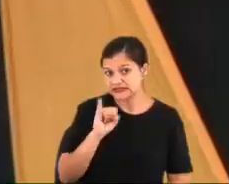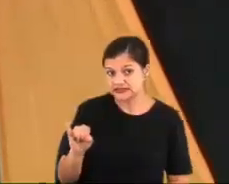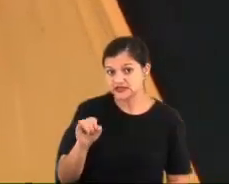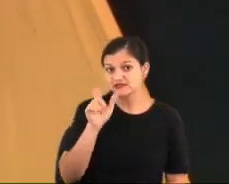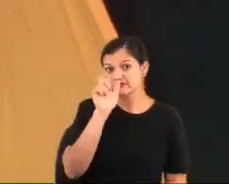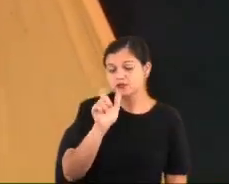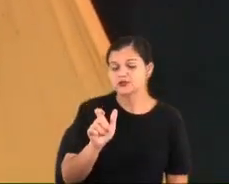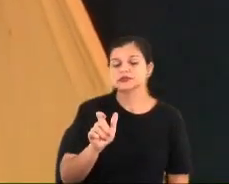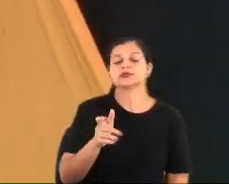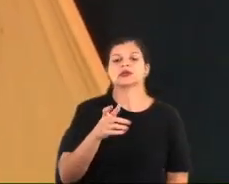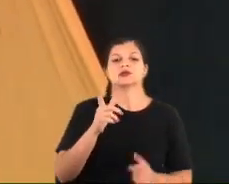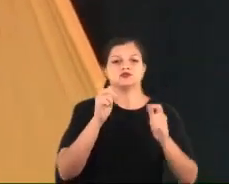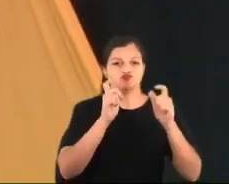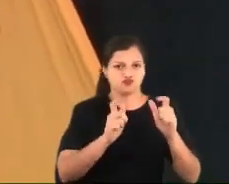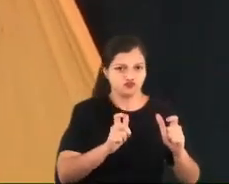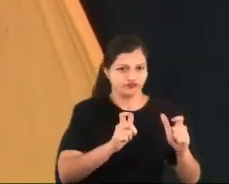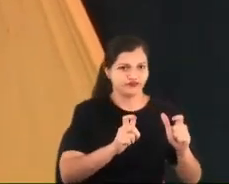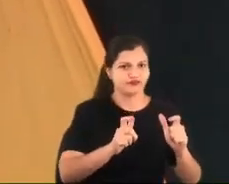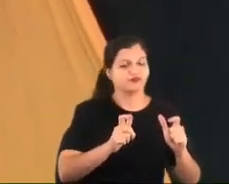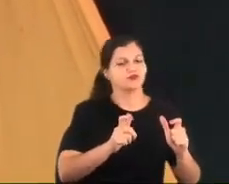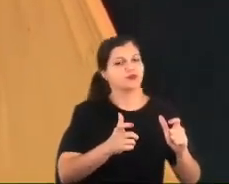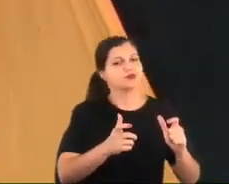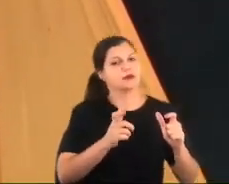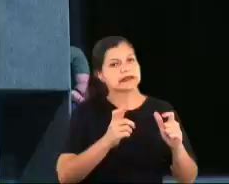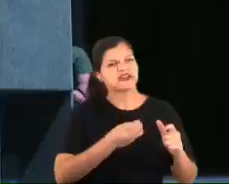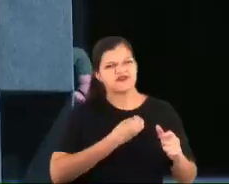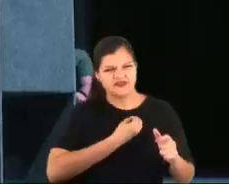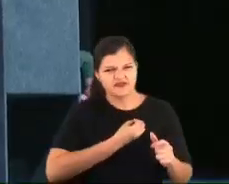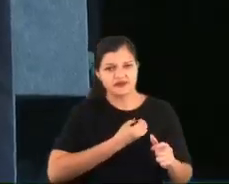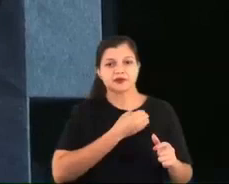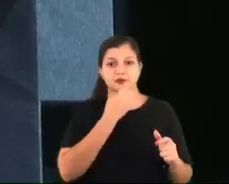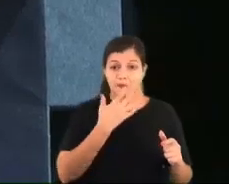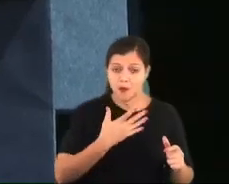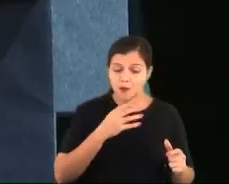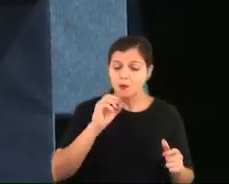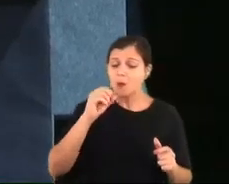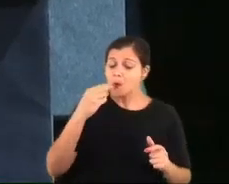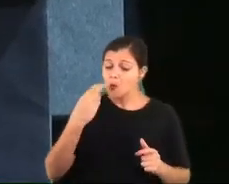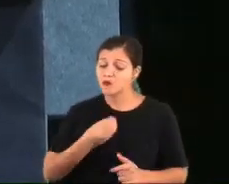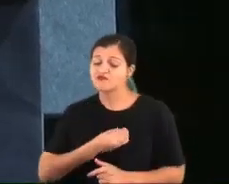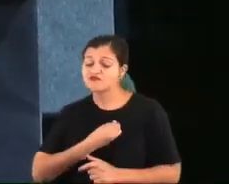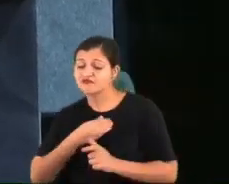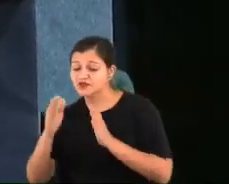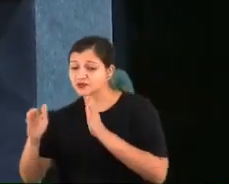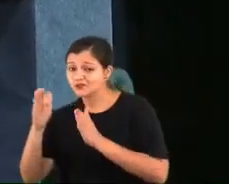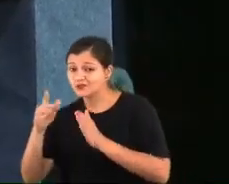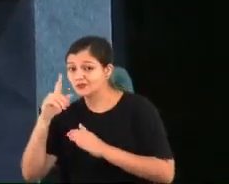verdes pastos ou se você está no deserto,